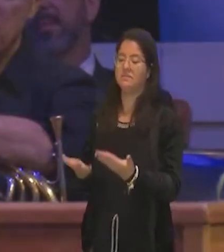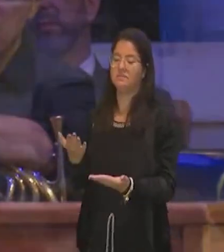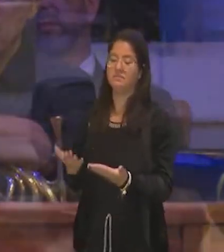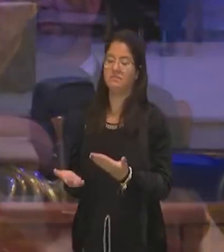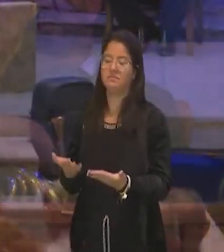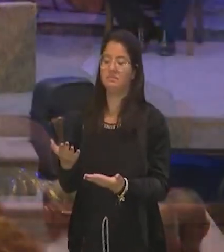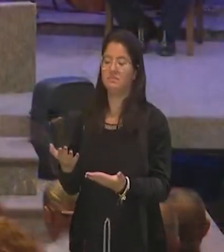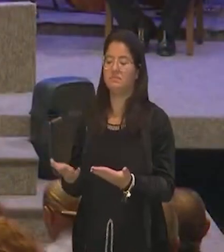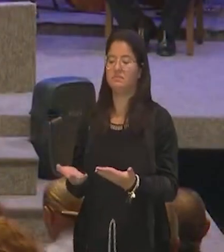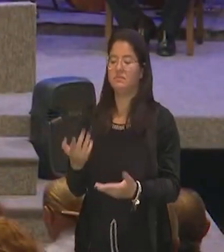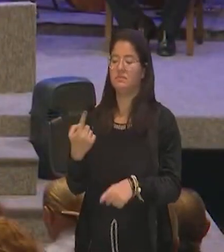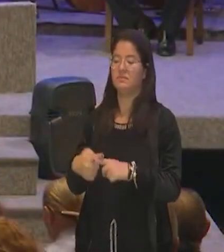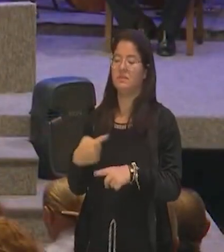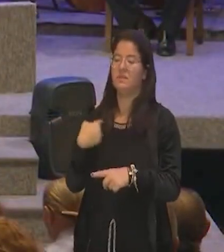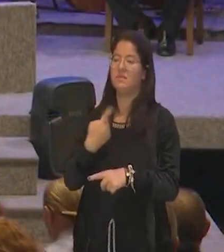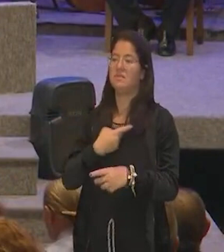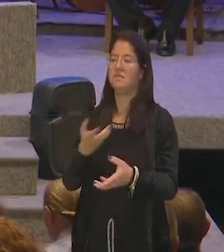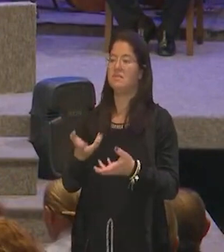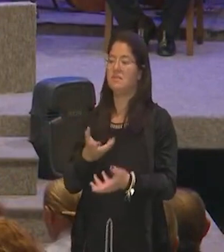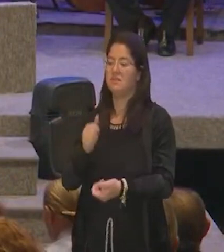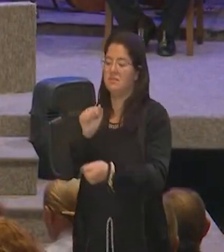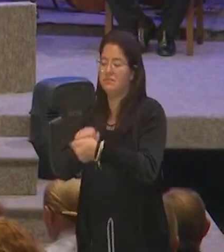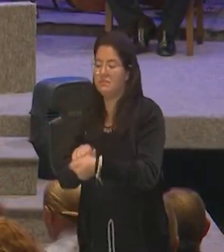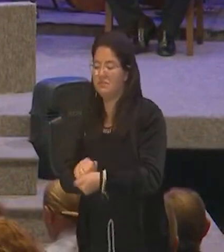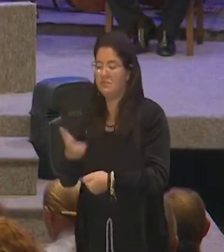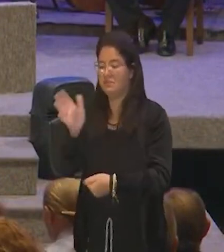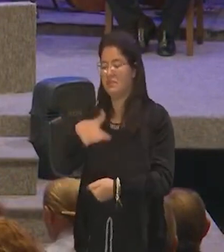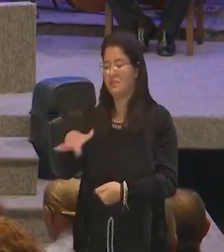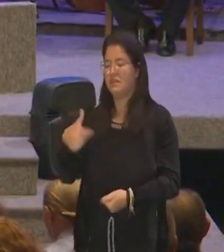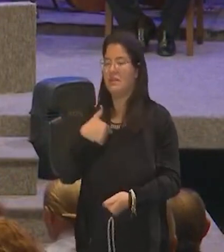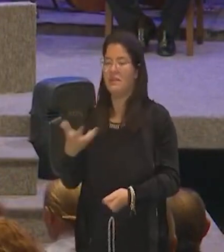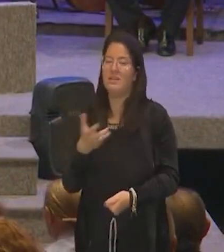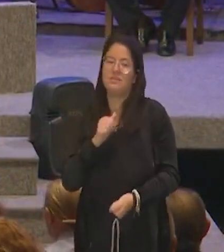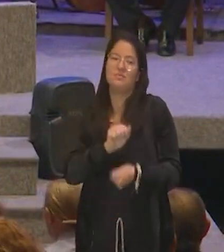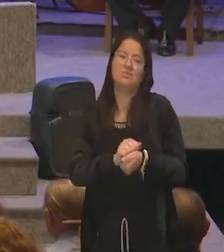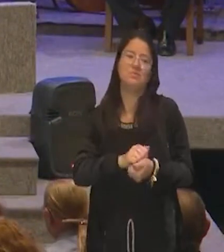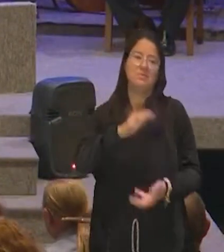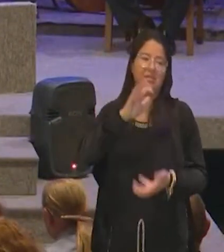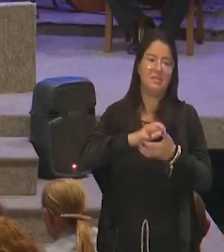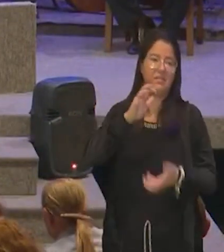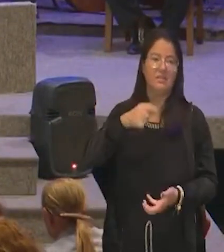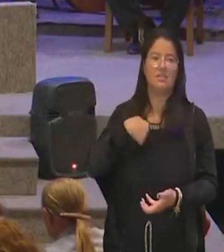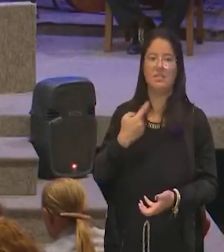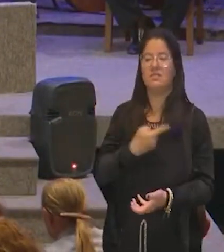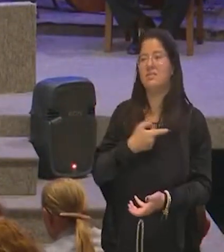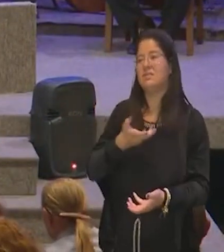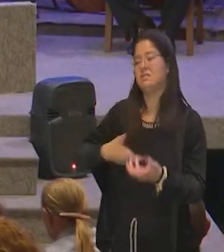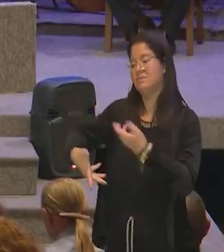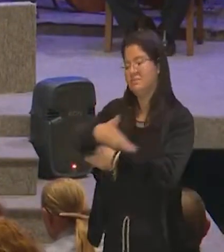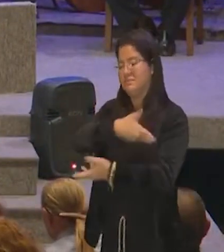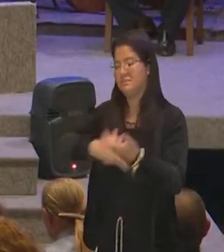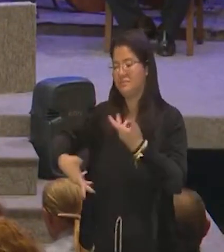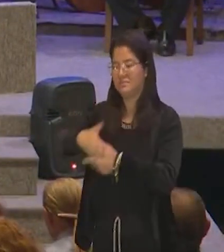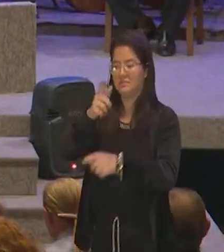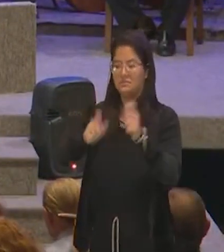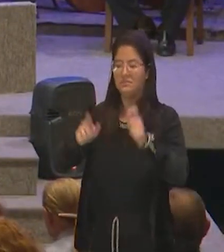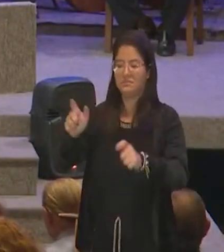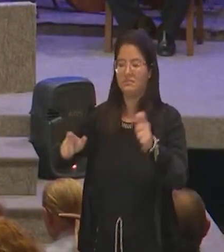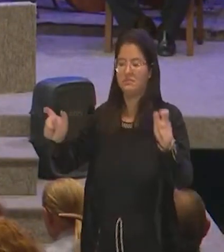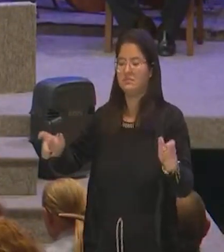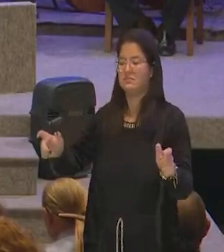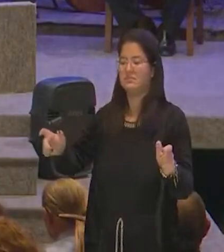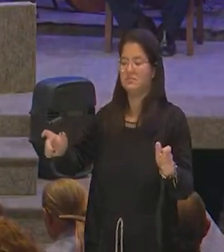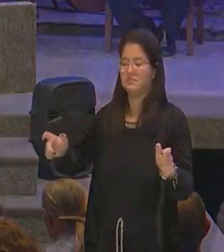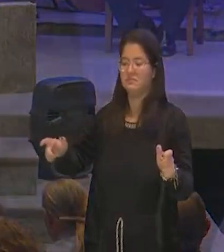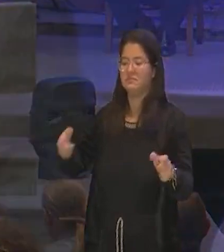a gente quer estar perto das crianças, porque a gente quer estar perto dos idosos, porque nós queremos conviver com as pessoas, e muitas vezes somos mal interpretados,